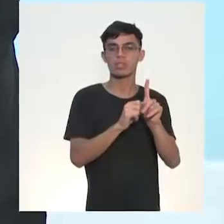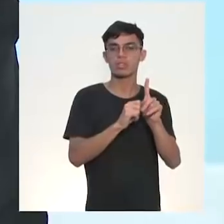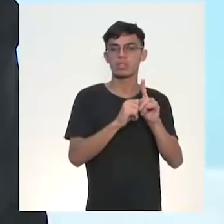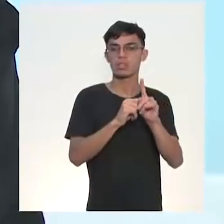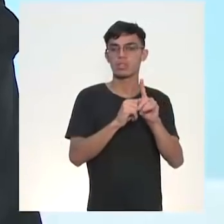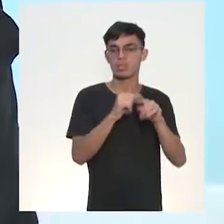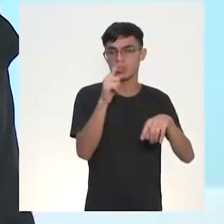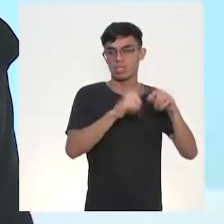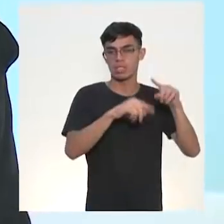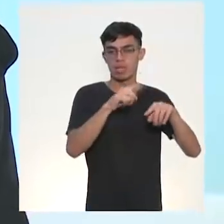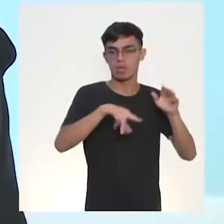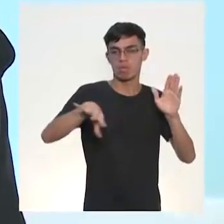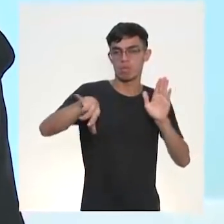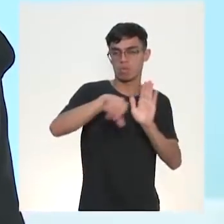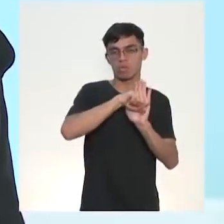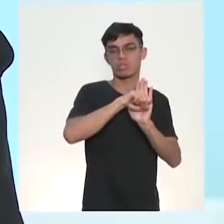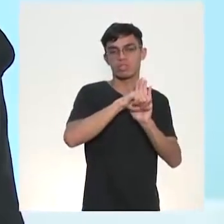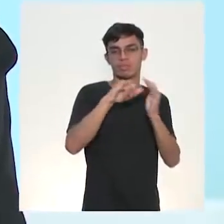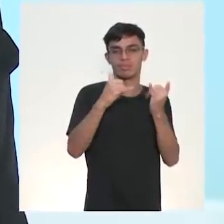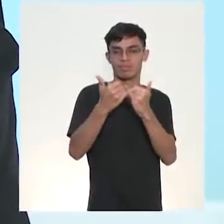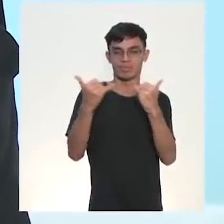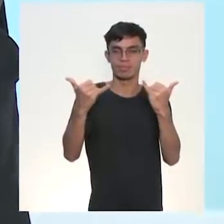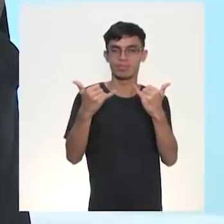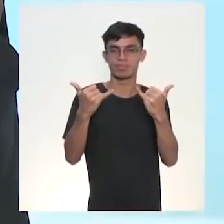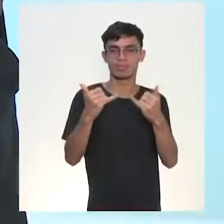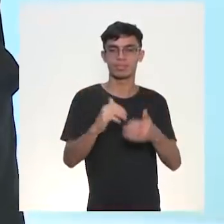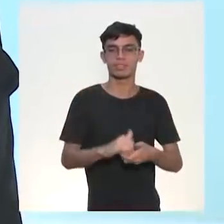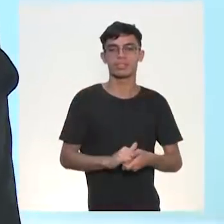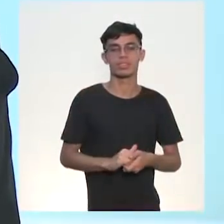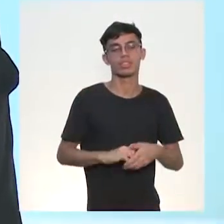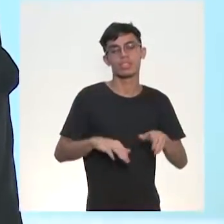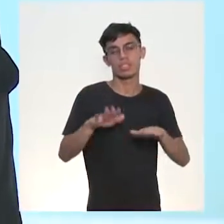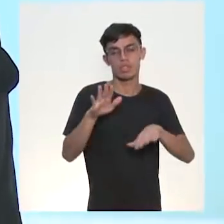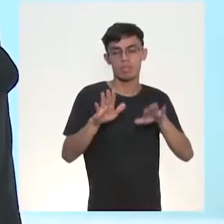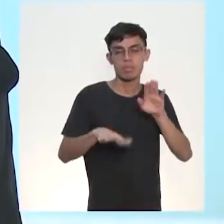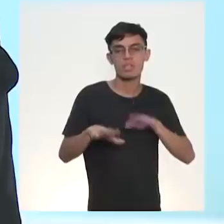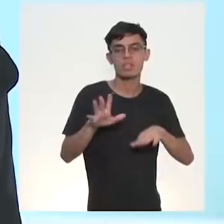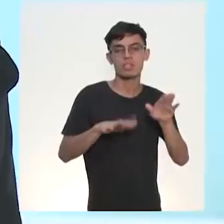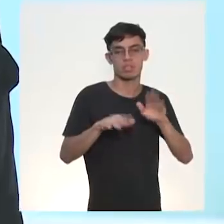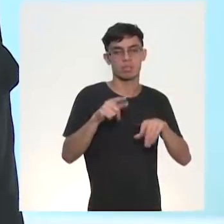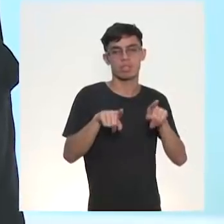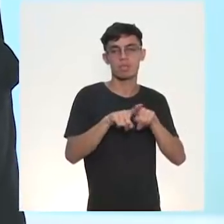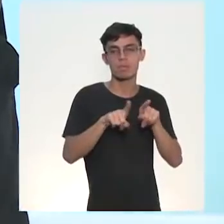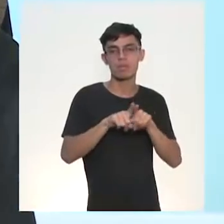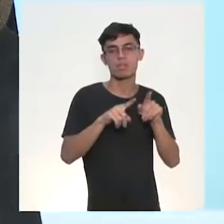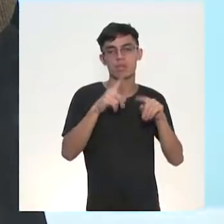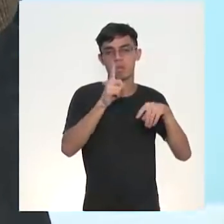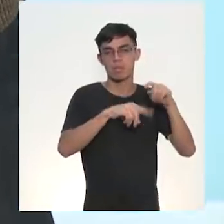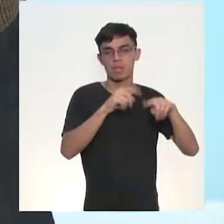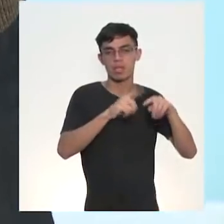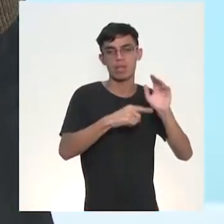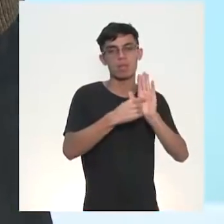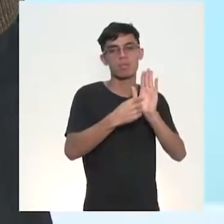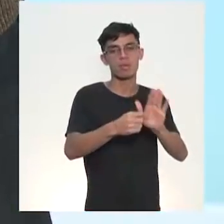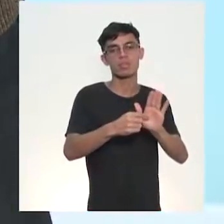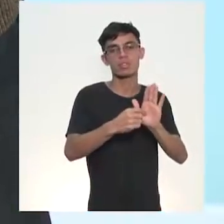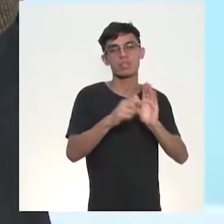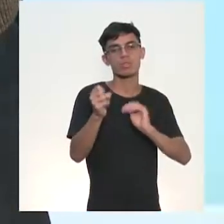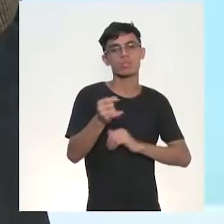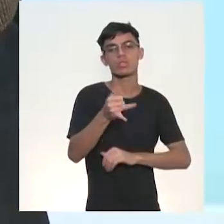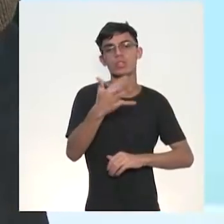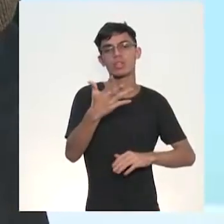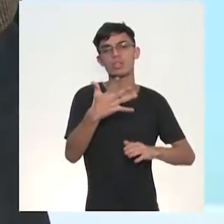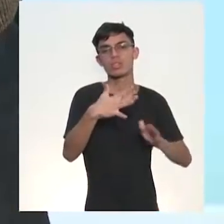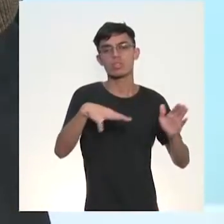consome, ligado numa hora média, aí, né? E dependendo também do aparelho, eles te mostram até, né, esse selo, qual é a quantidade de